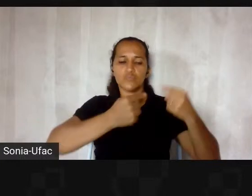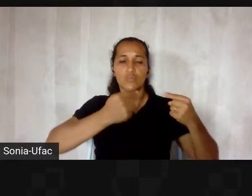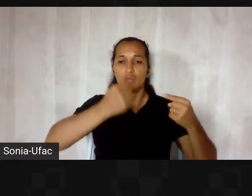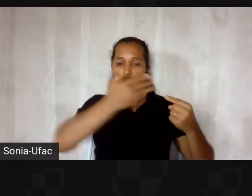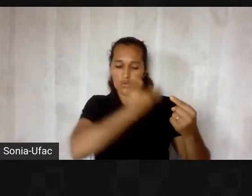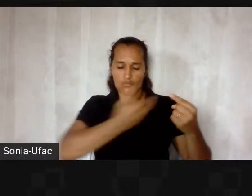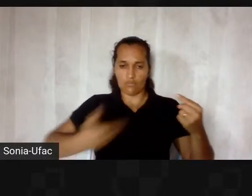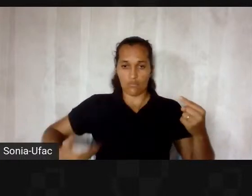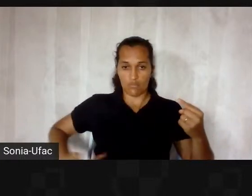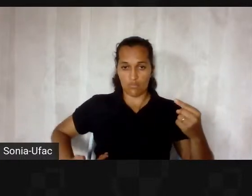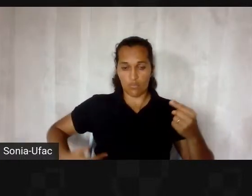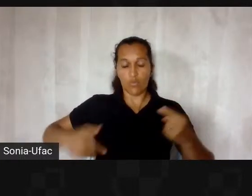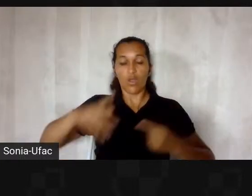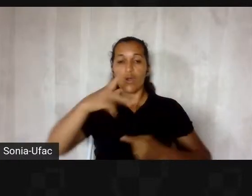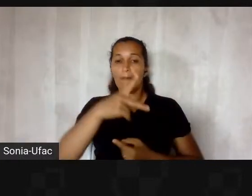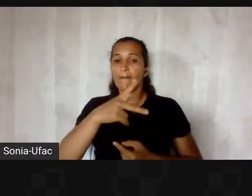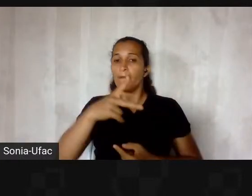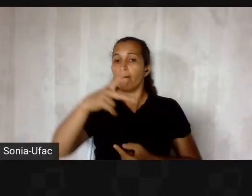educação.